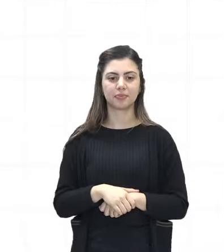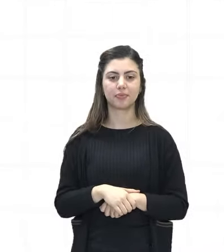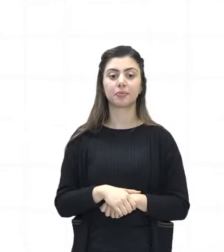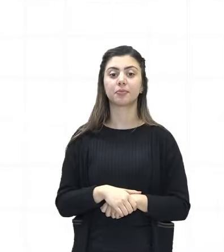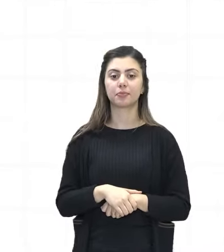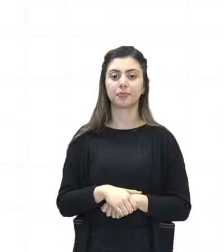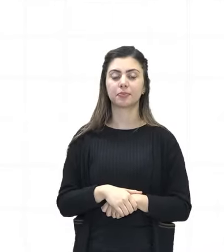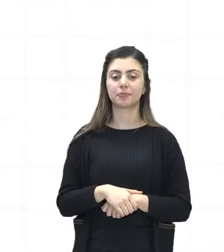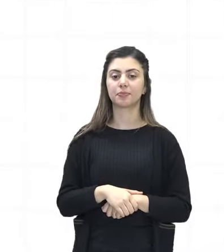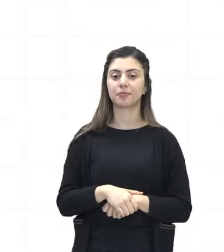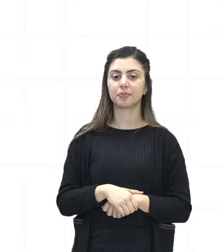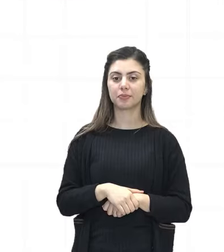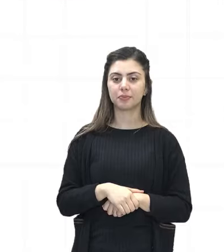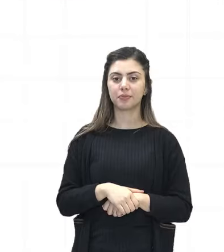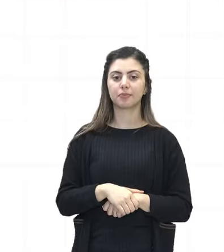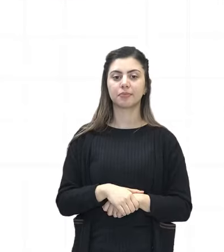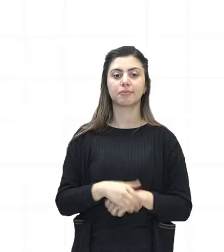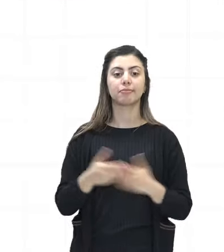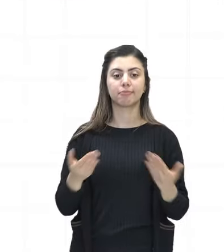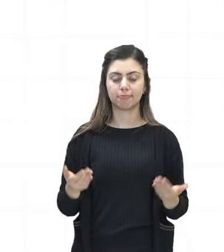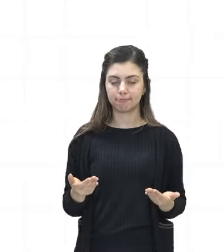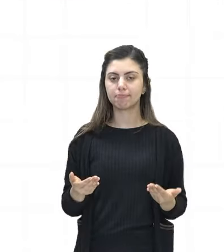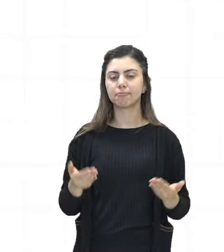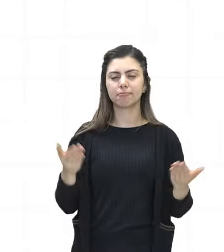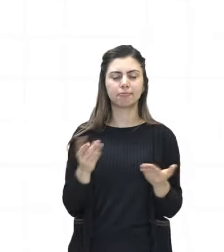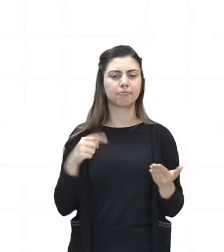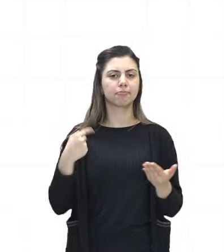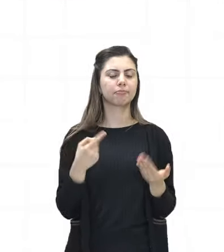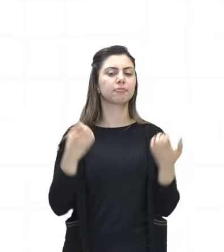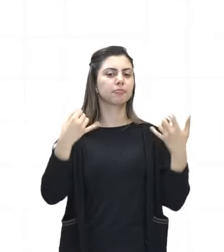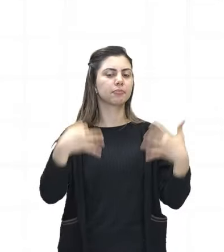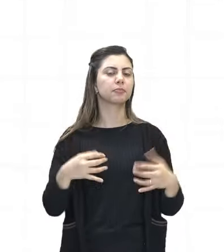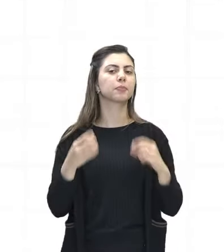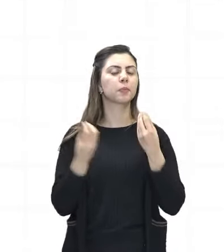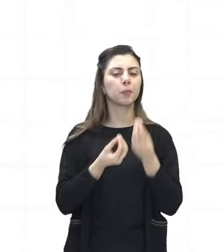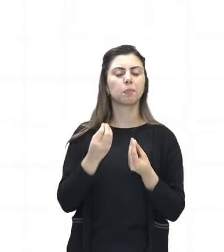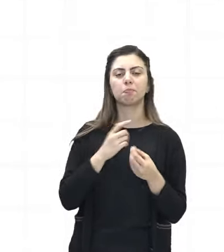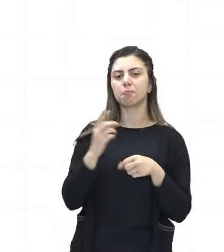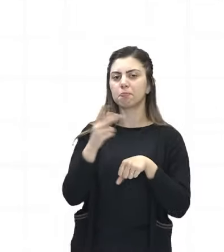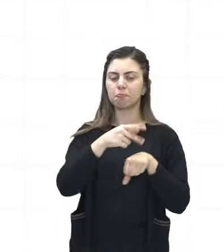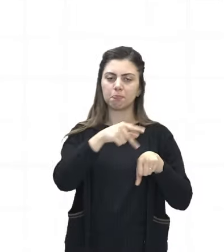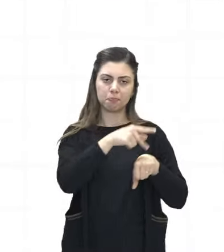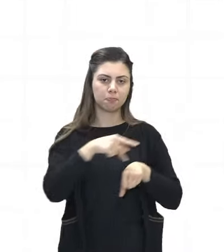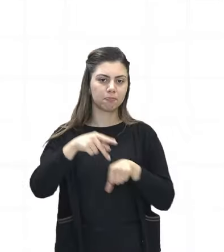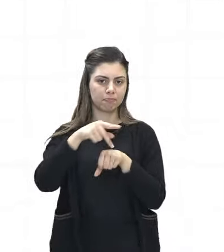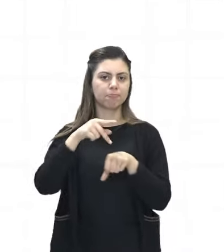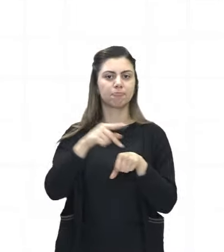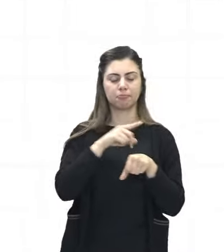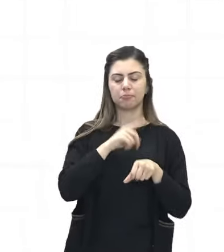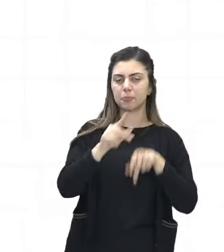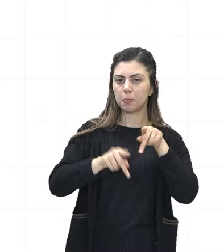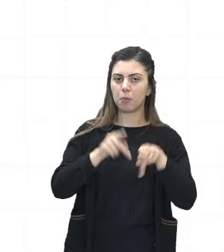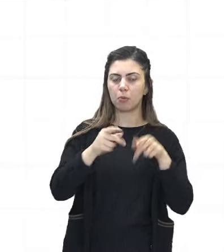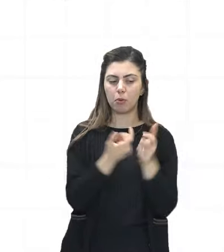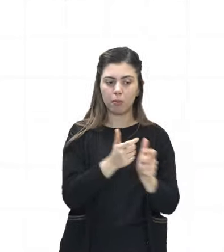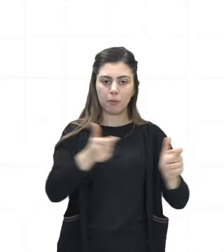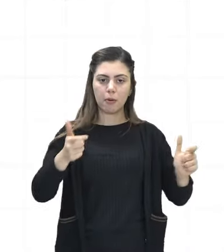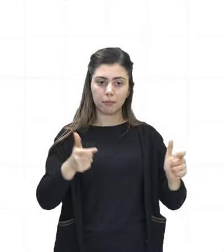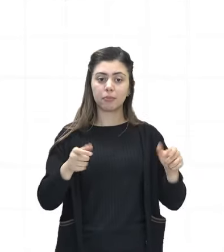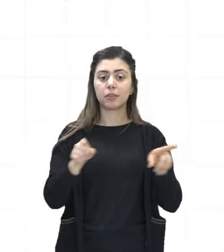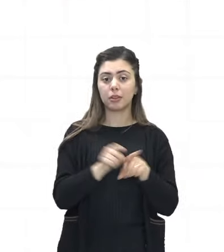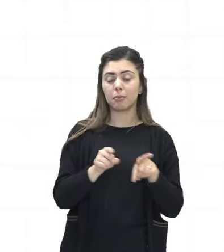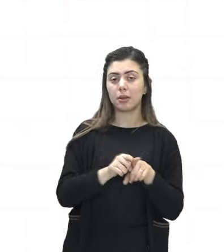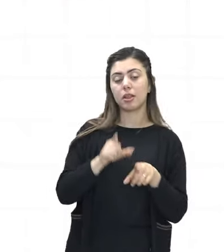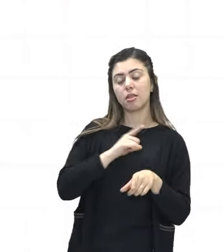aí o nosso pequeno gráfico agora a gente vai entender através dos países mais populosos eh que essa população também se concentra